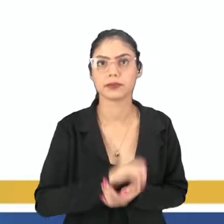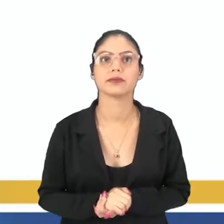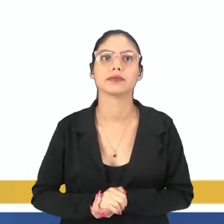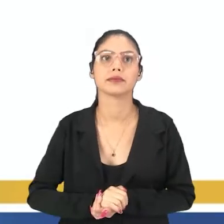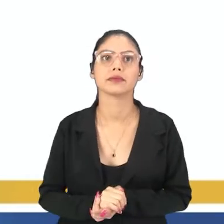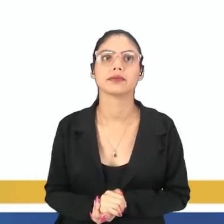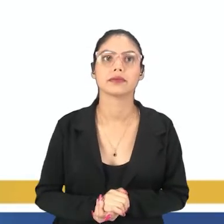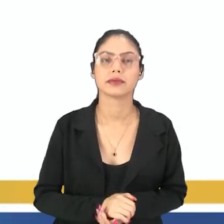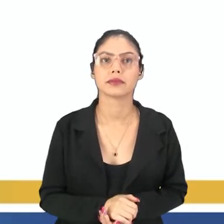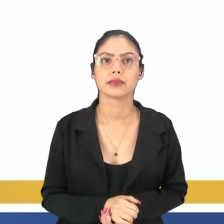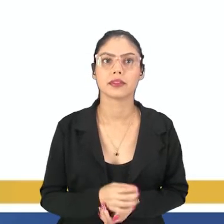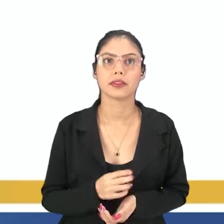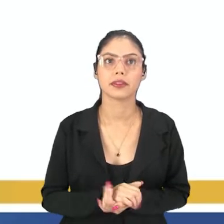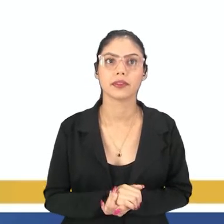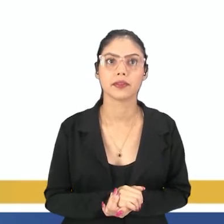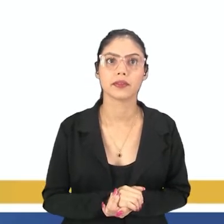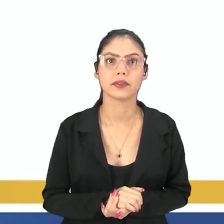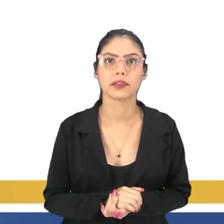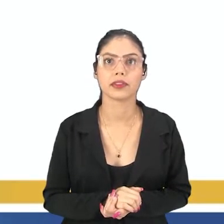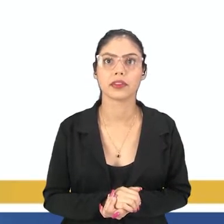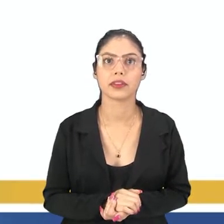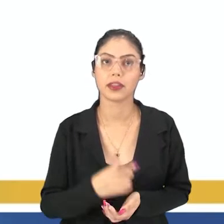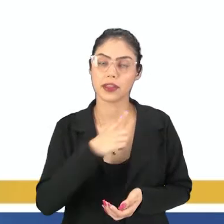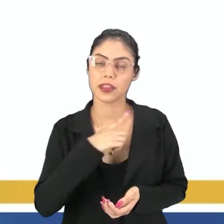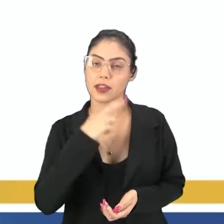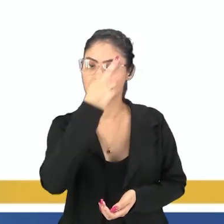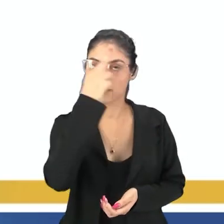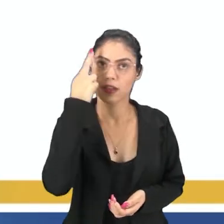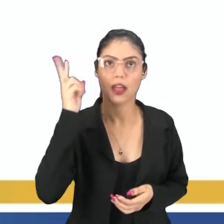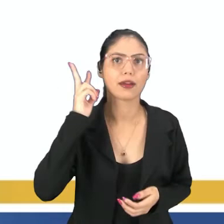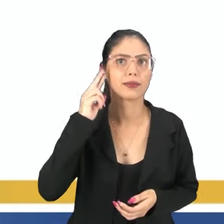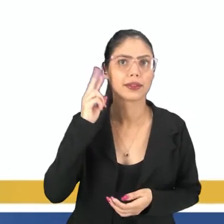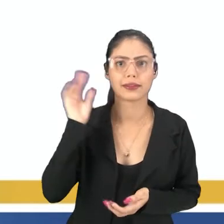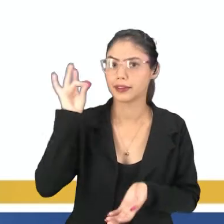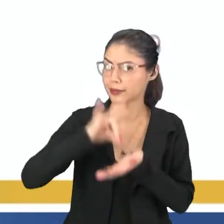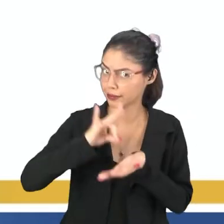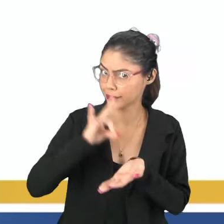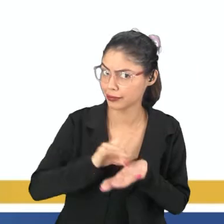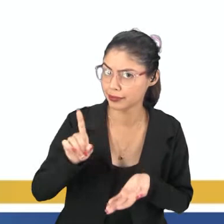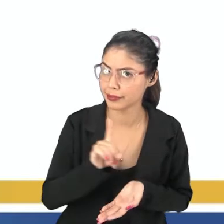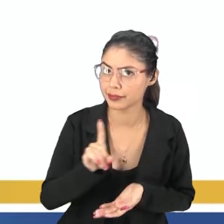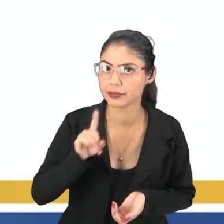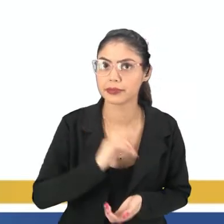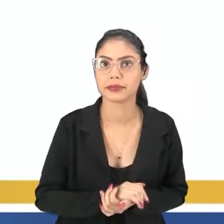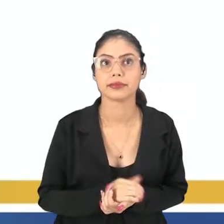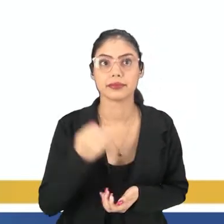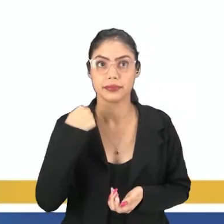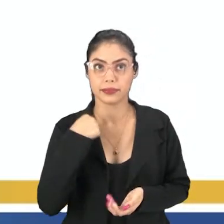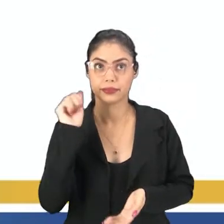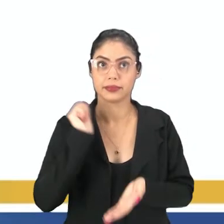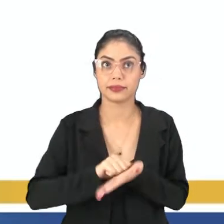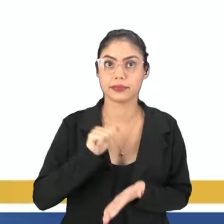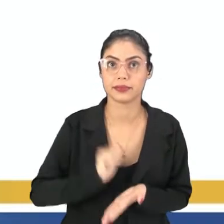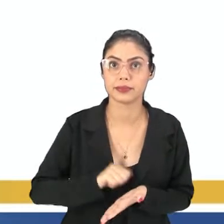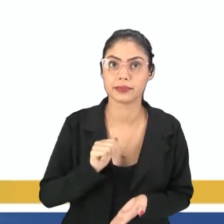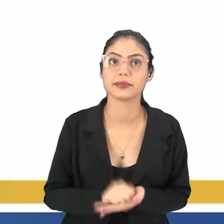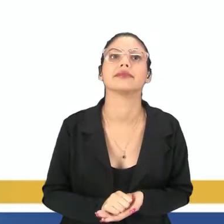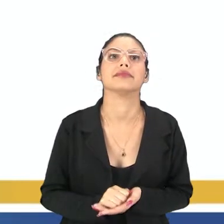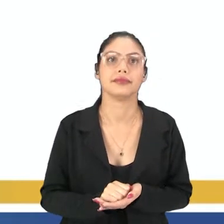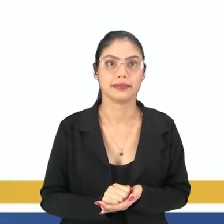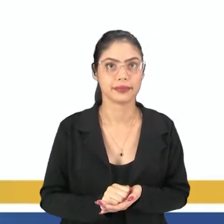Porquinhos. Há histórias que normalmente se conta não é a verdadeira. Eu escrevi